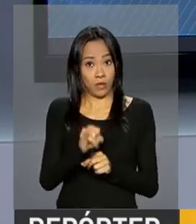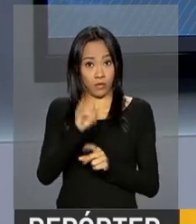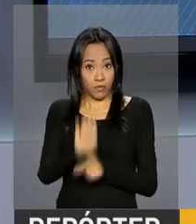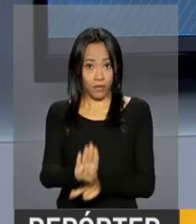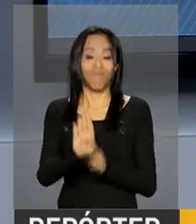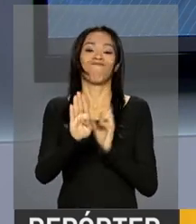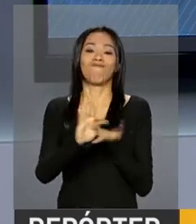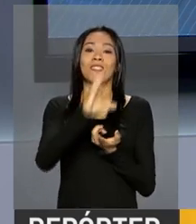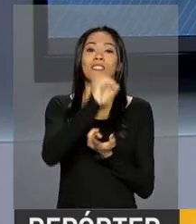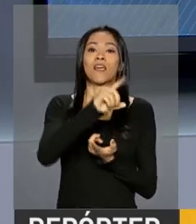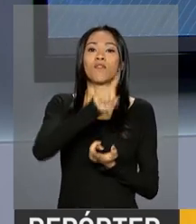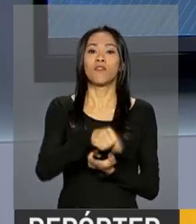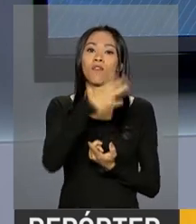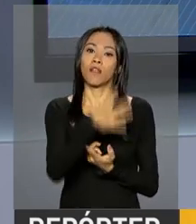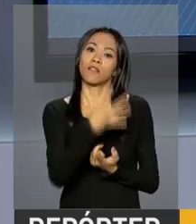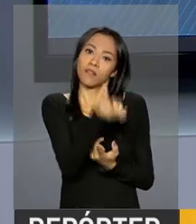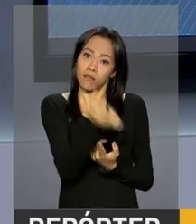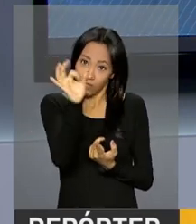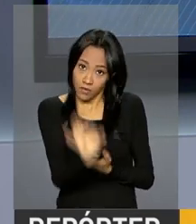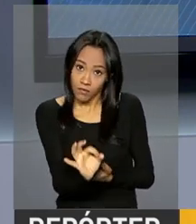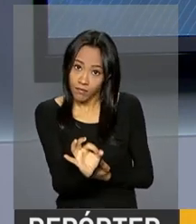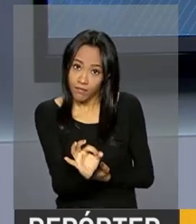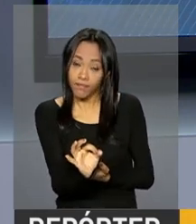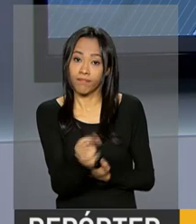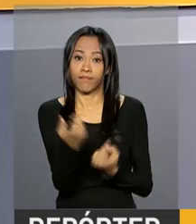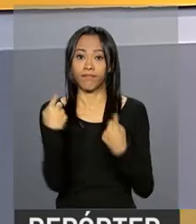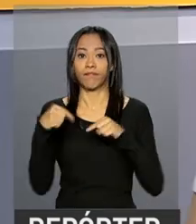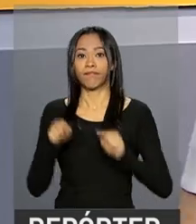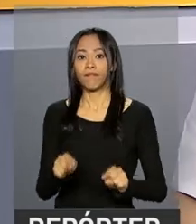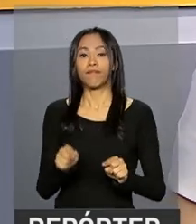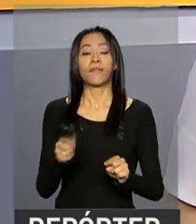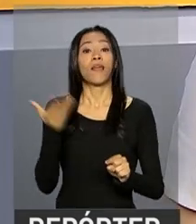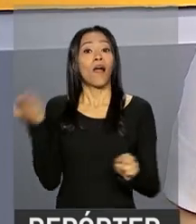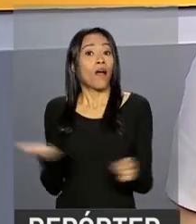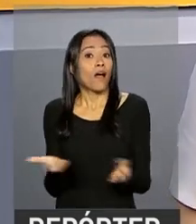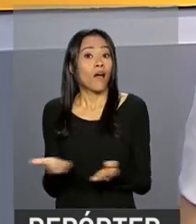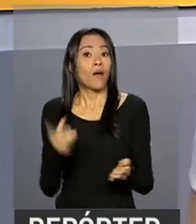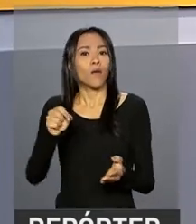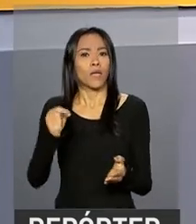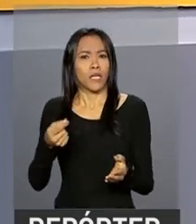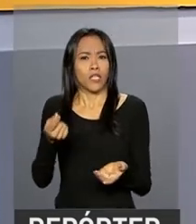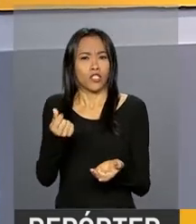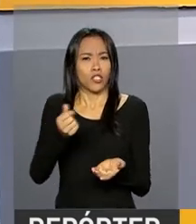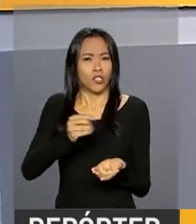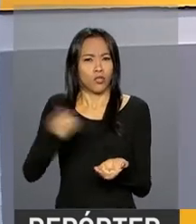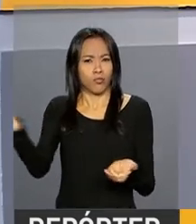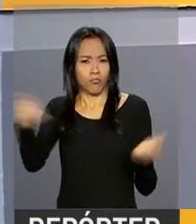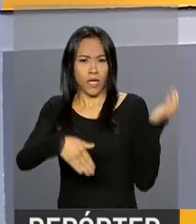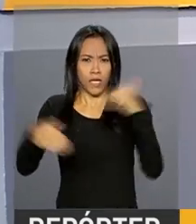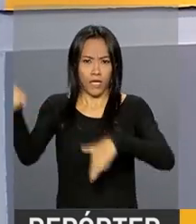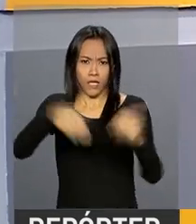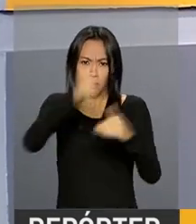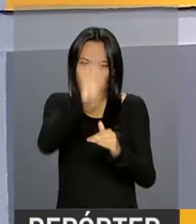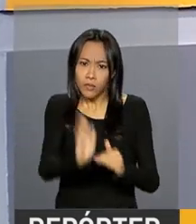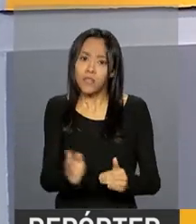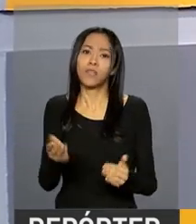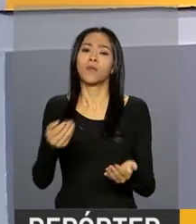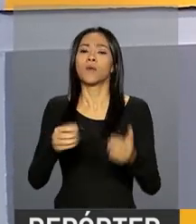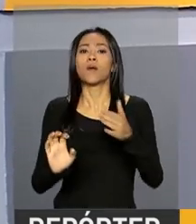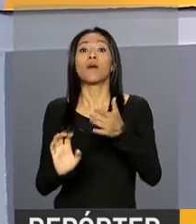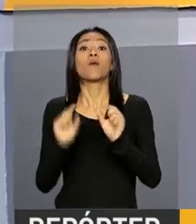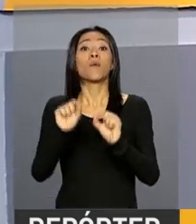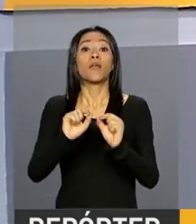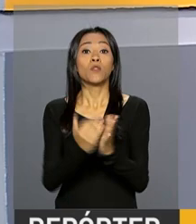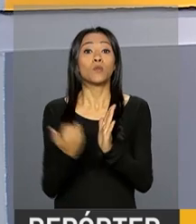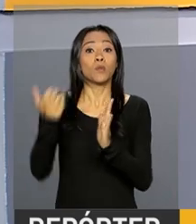PIB passou para 0,46 por. já a estimativa para os investimentos estrangeiros diretos no país subiu